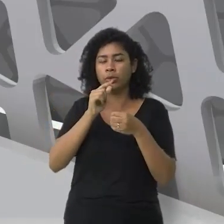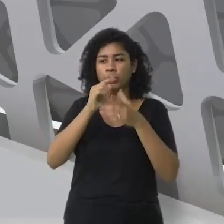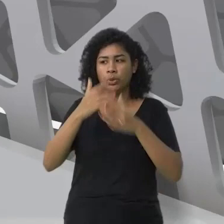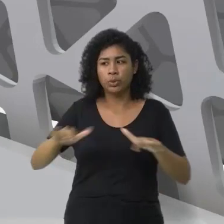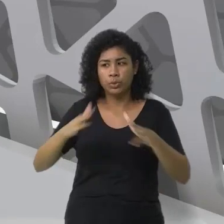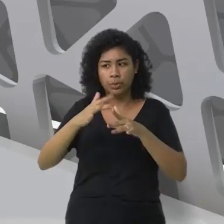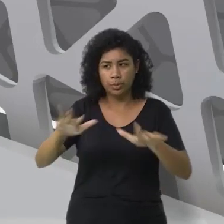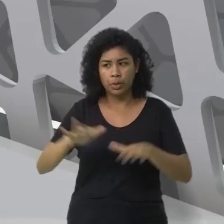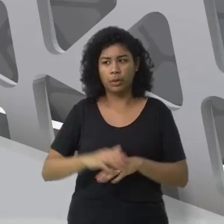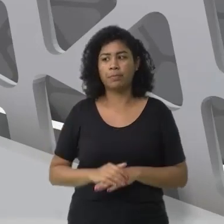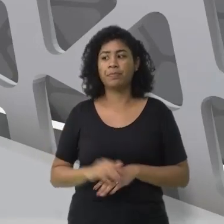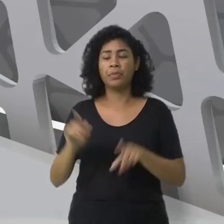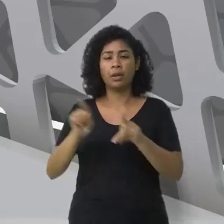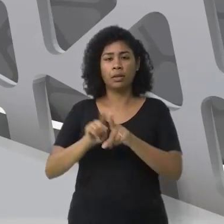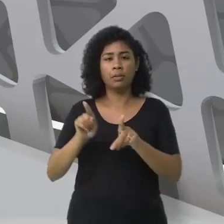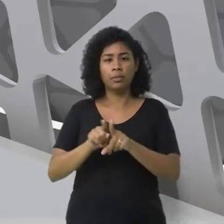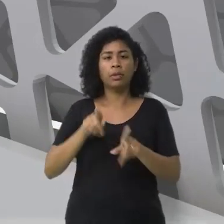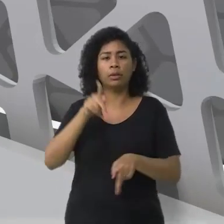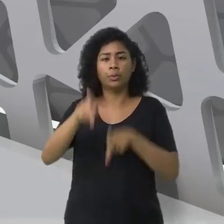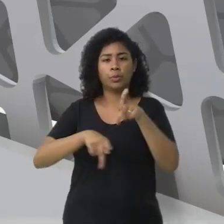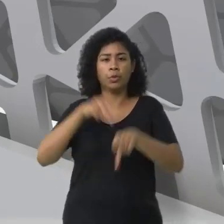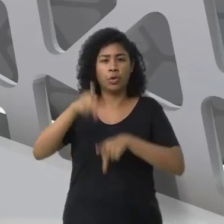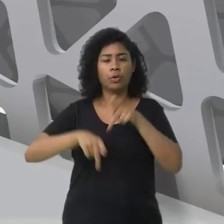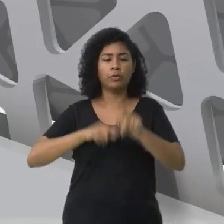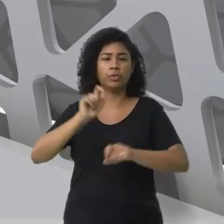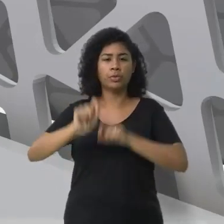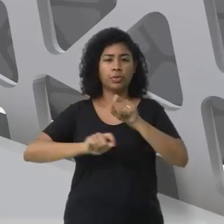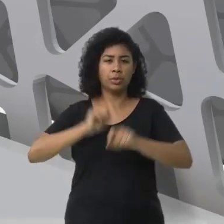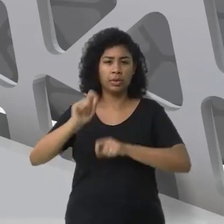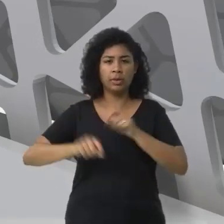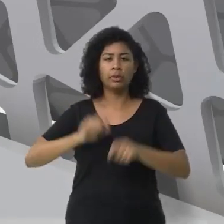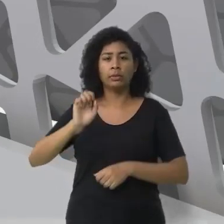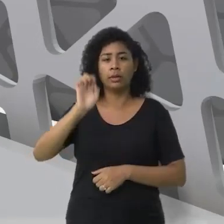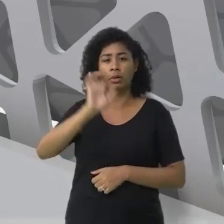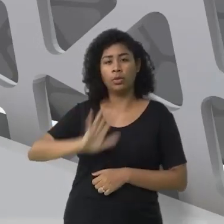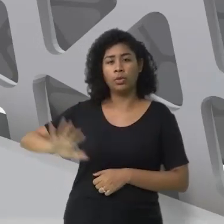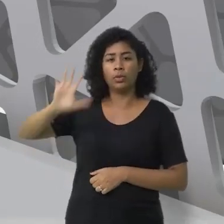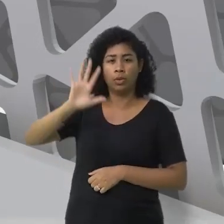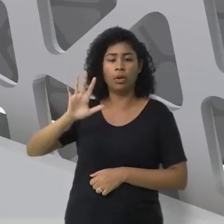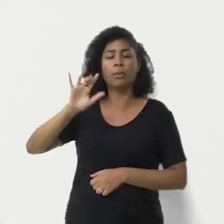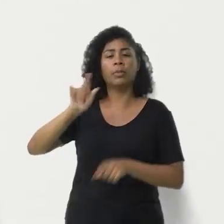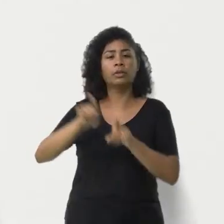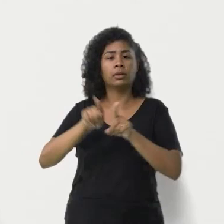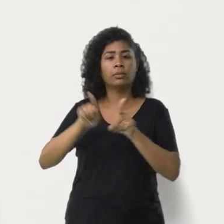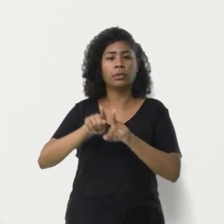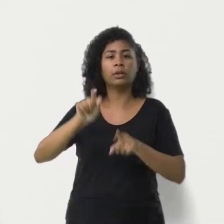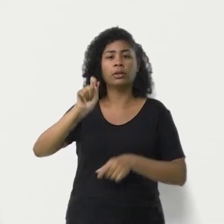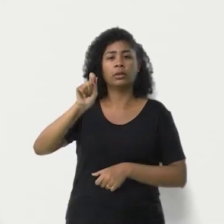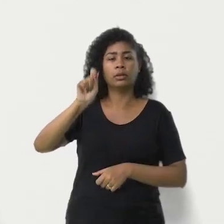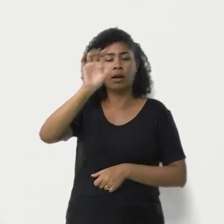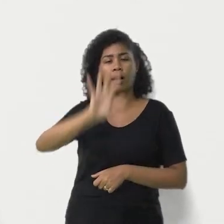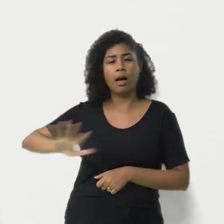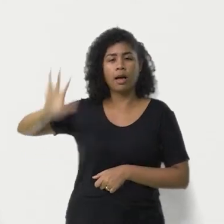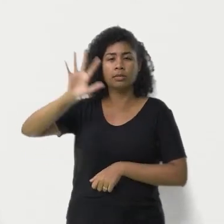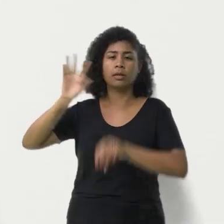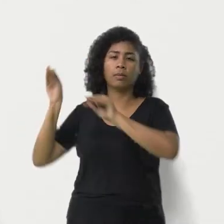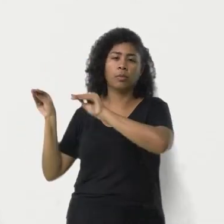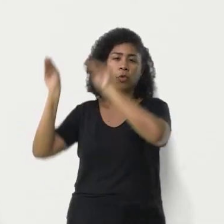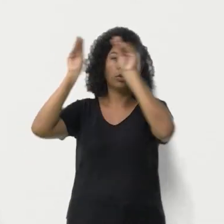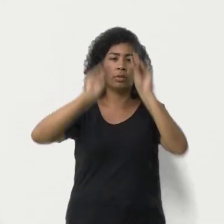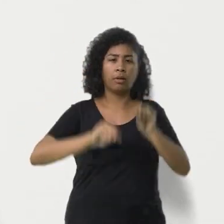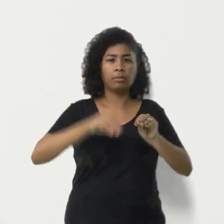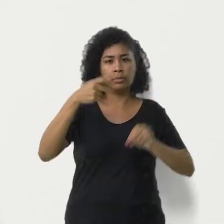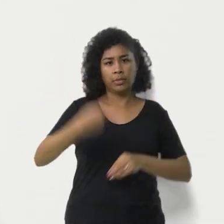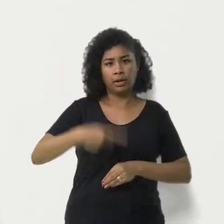Além dos povos africanos, também vamos ter os imigrantes europeus e asiáticos, tá? Aqui no Brasil, que